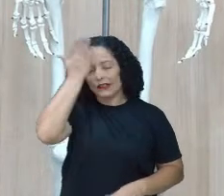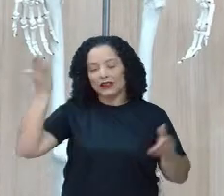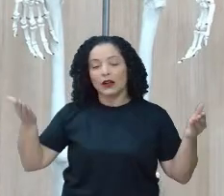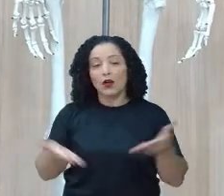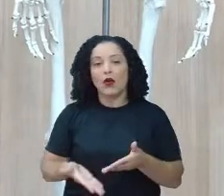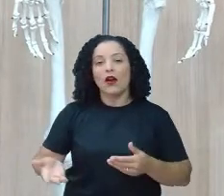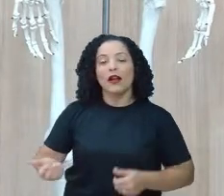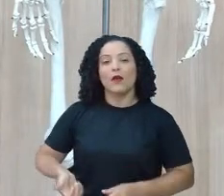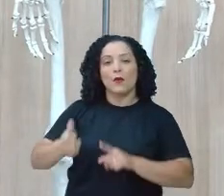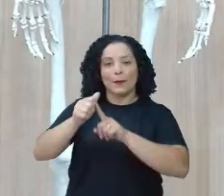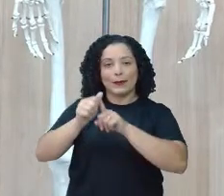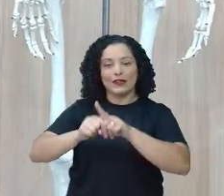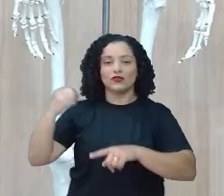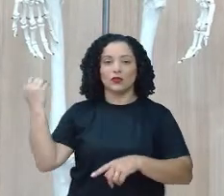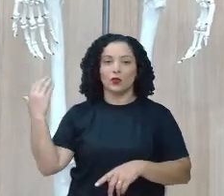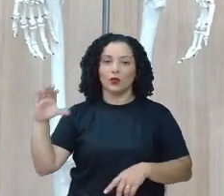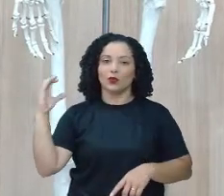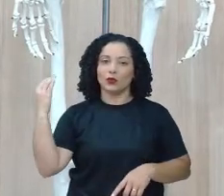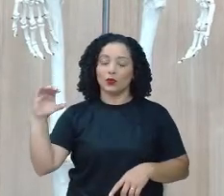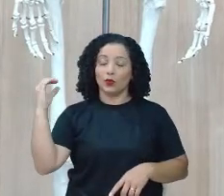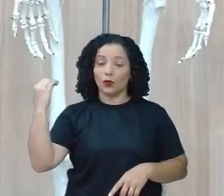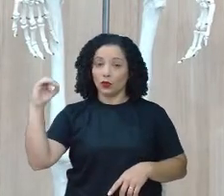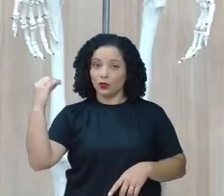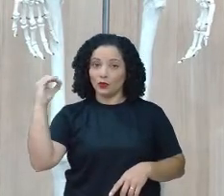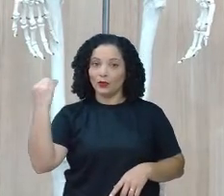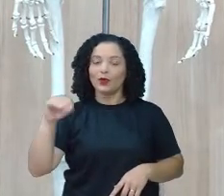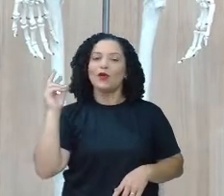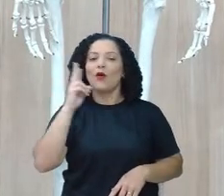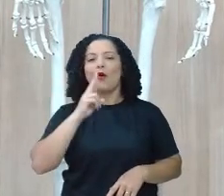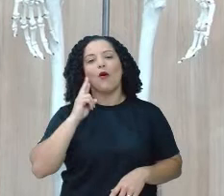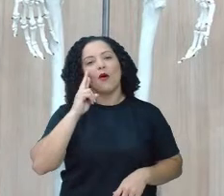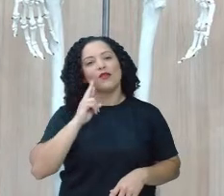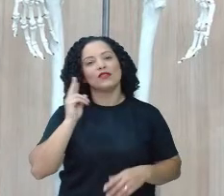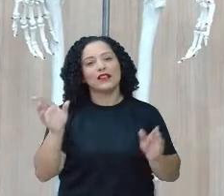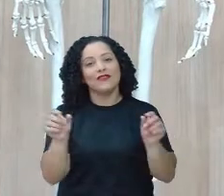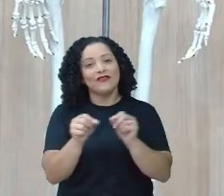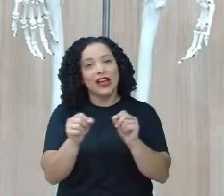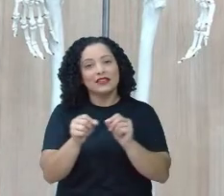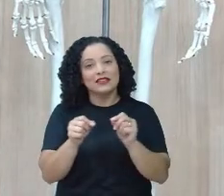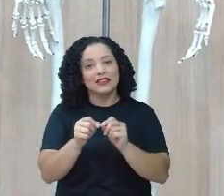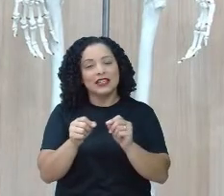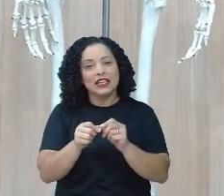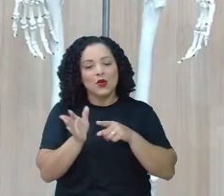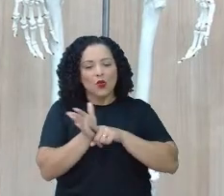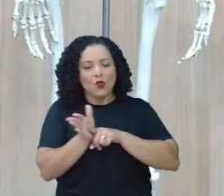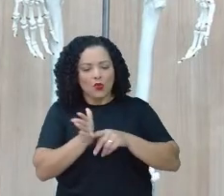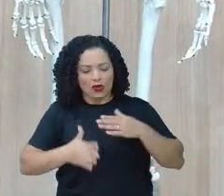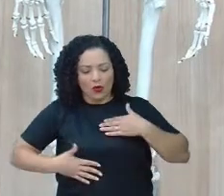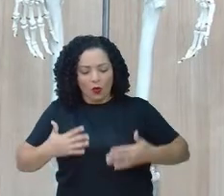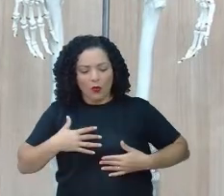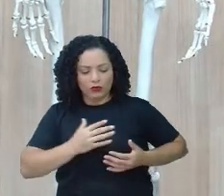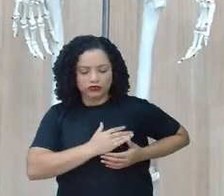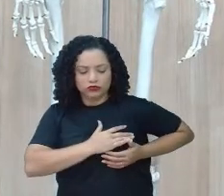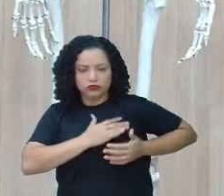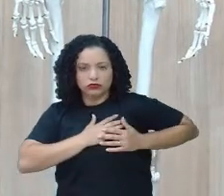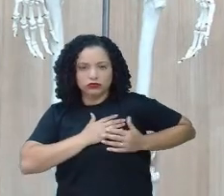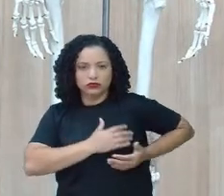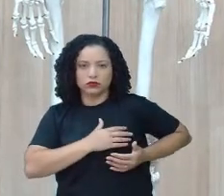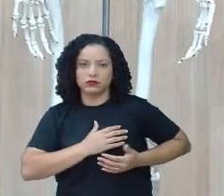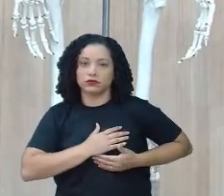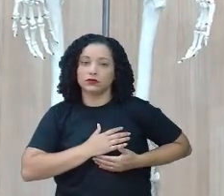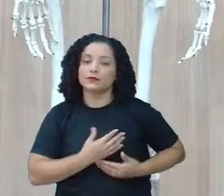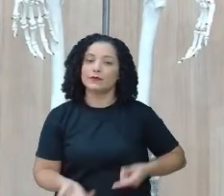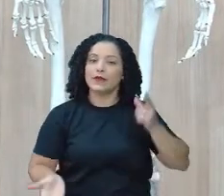tempo de fazer o autoexame, pede ajuda à mãe, à tia, à madrinha em relação a esse autoexame, ou então já pede